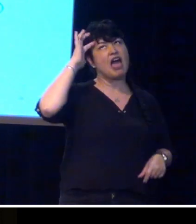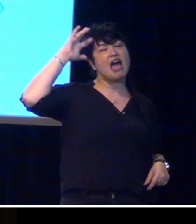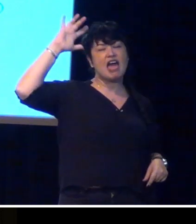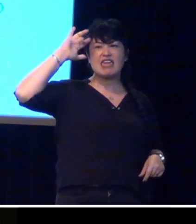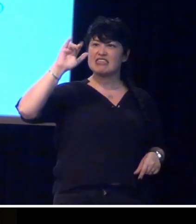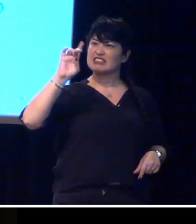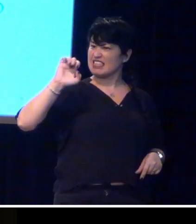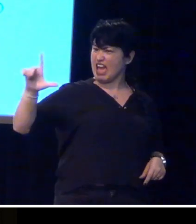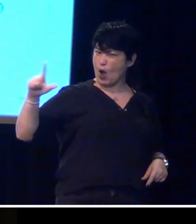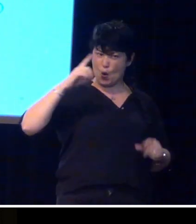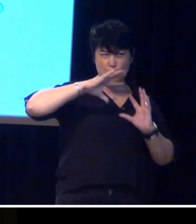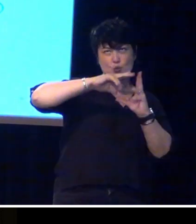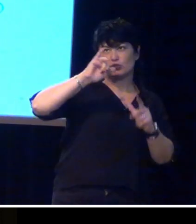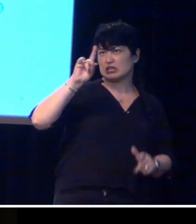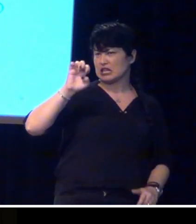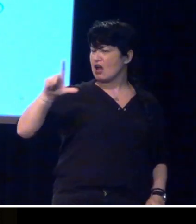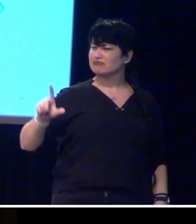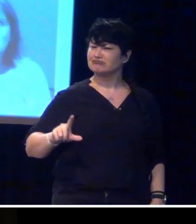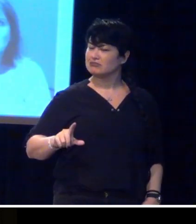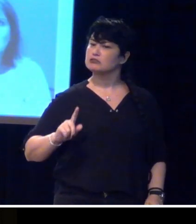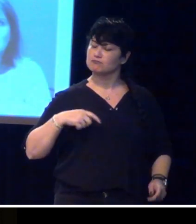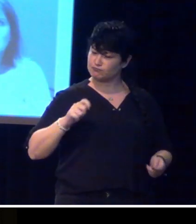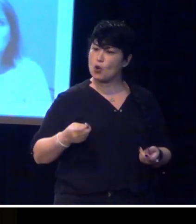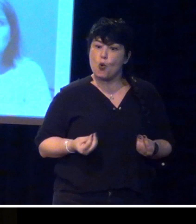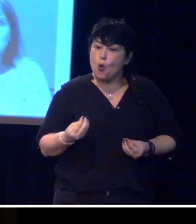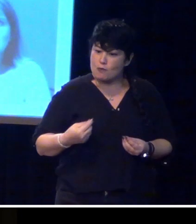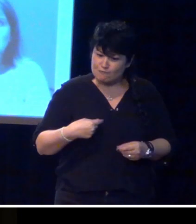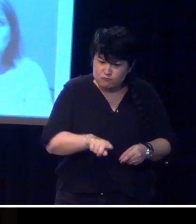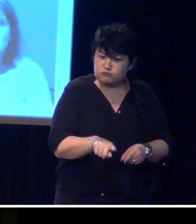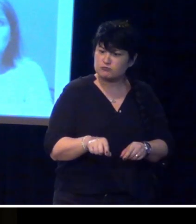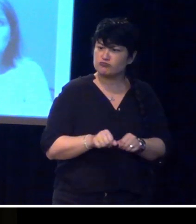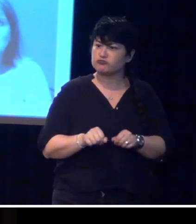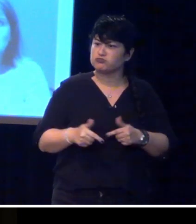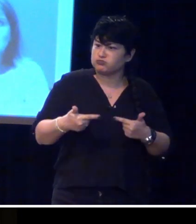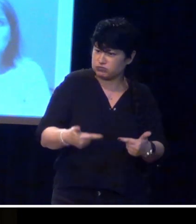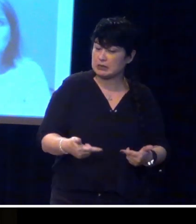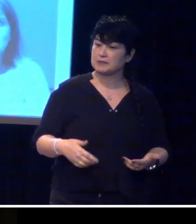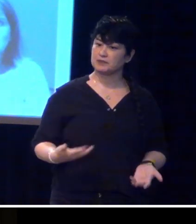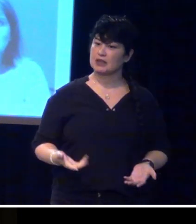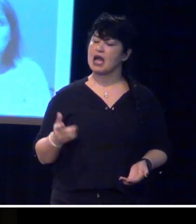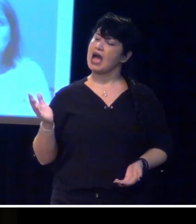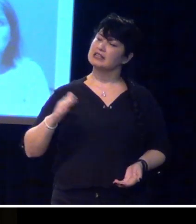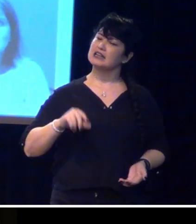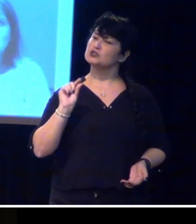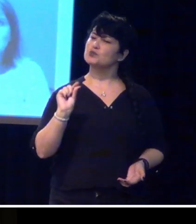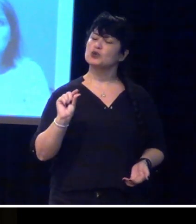tem ferramentas do nosso cotidiano que a gente pode utilizar. E aí a gente traz um pouquinho